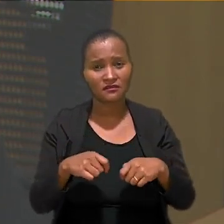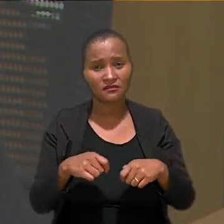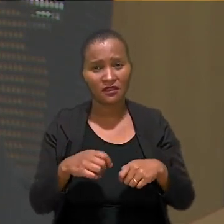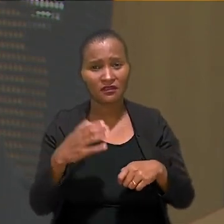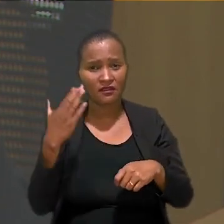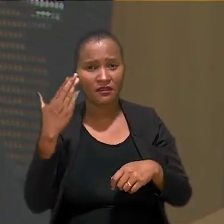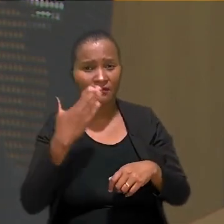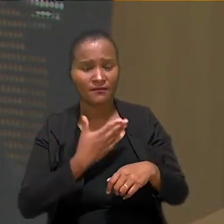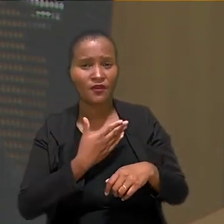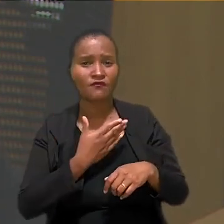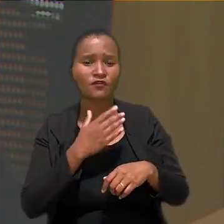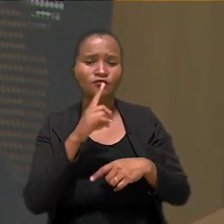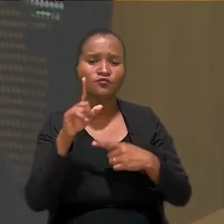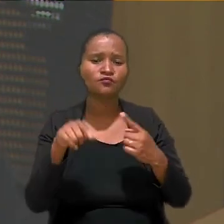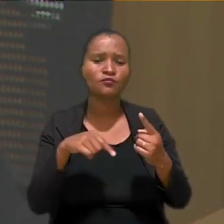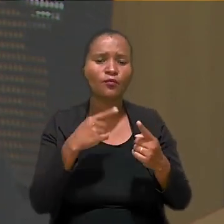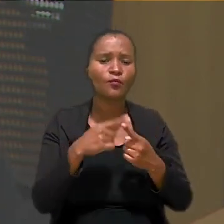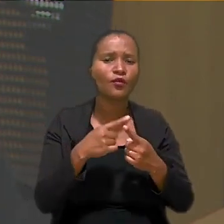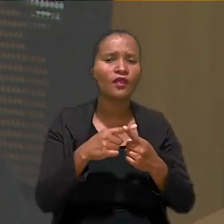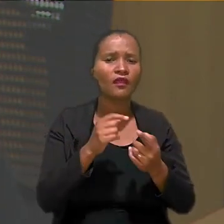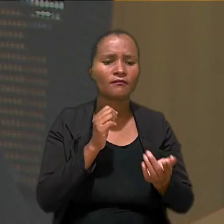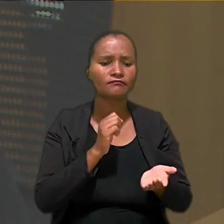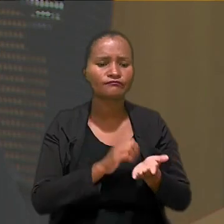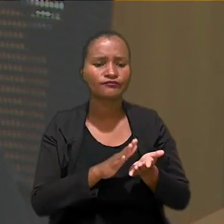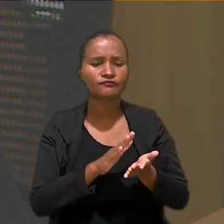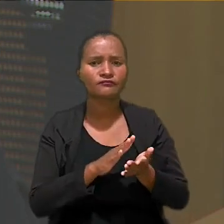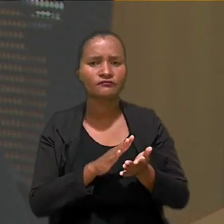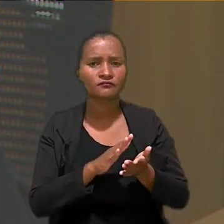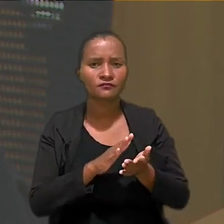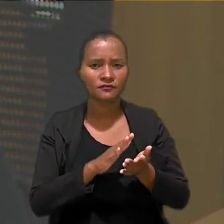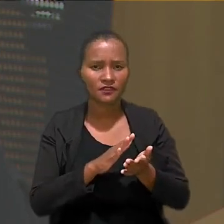prova cabal dos motivos que levaram o empregador